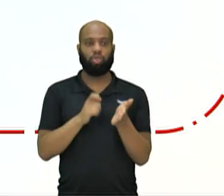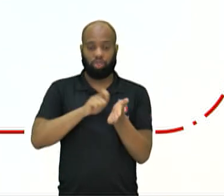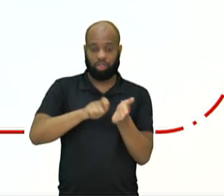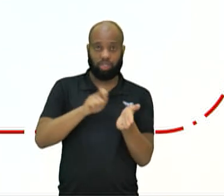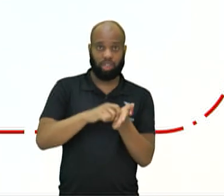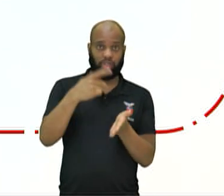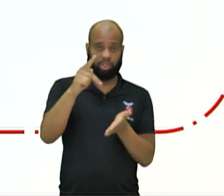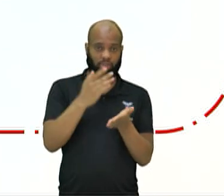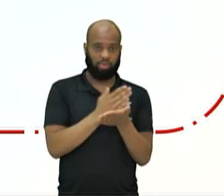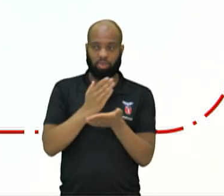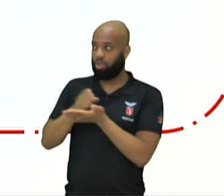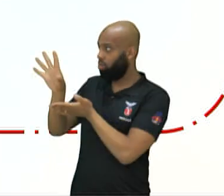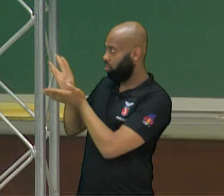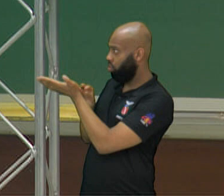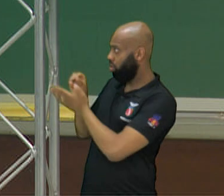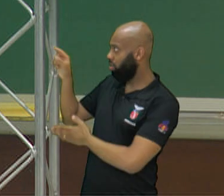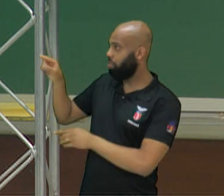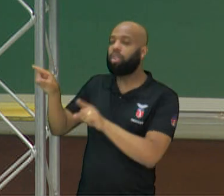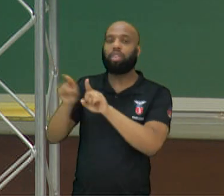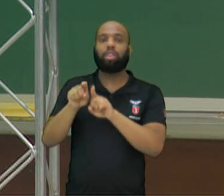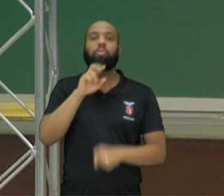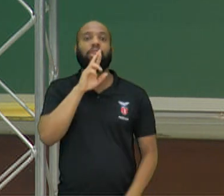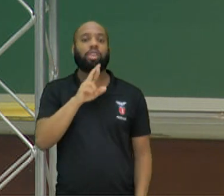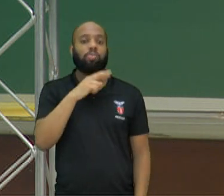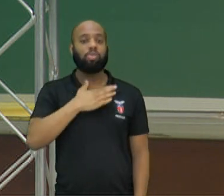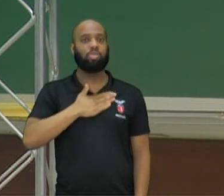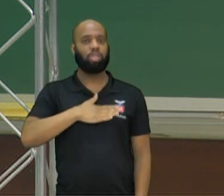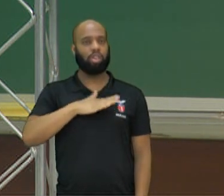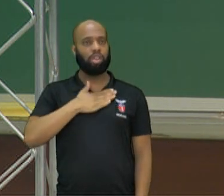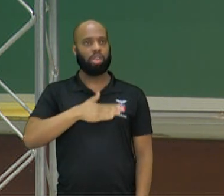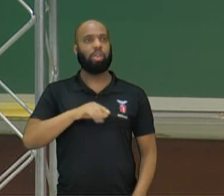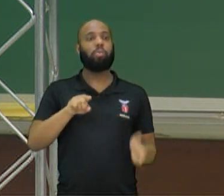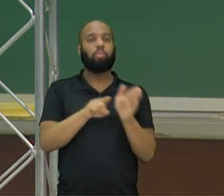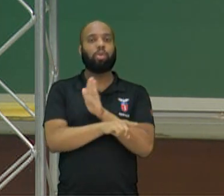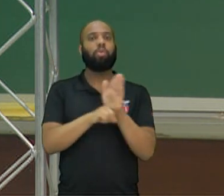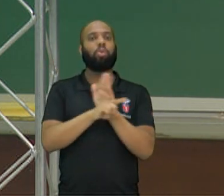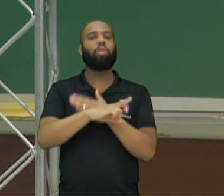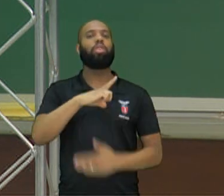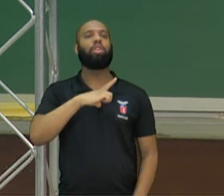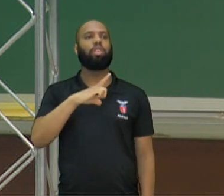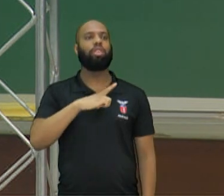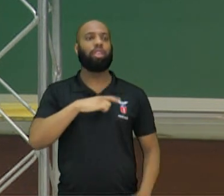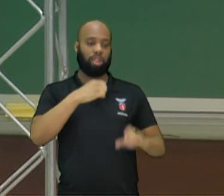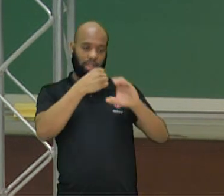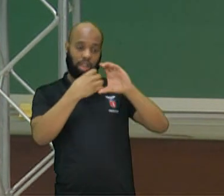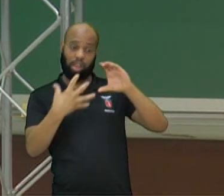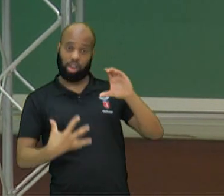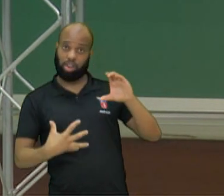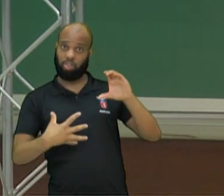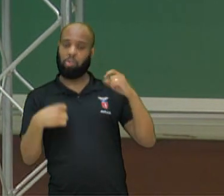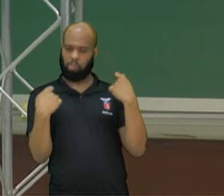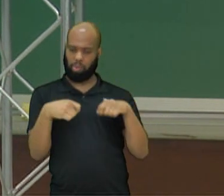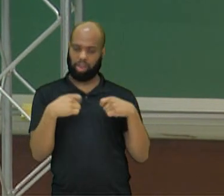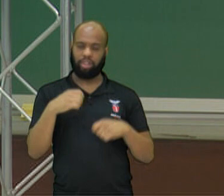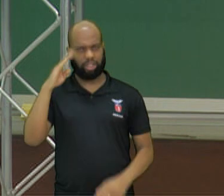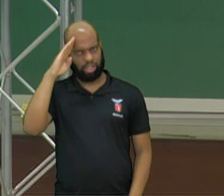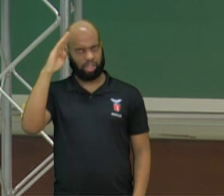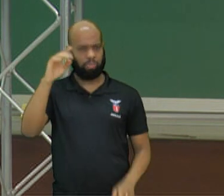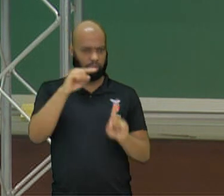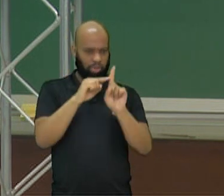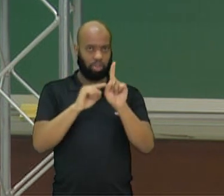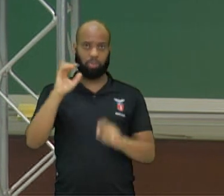no seu caderno, responda com bastante calma, aonde a pergunta é: caracterize os principais